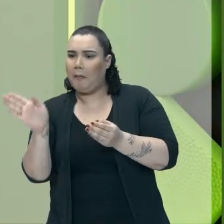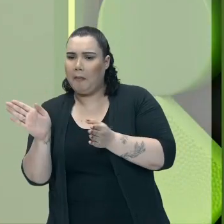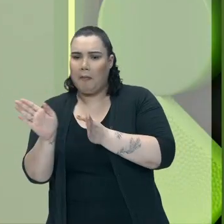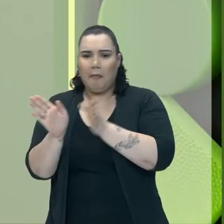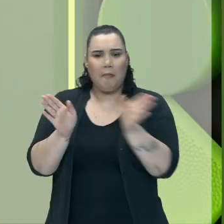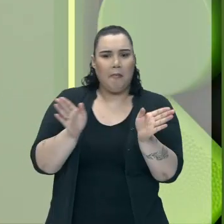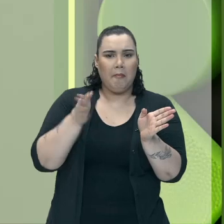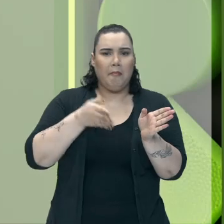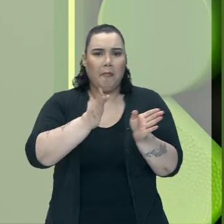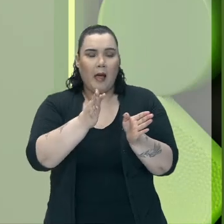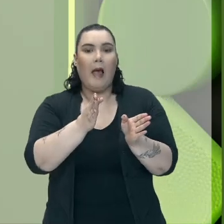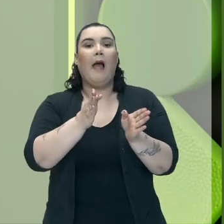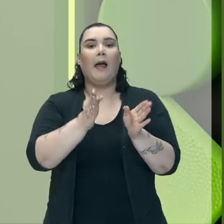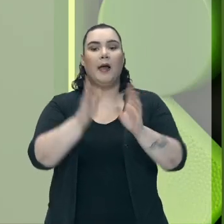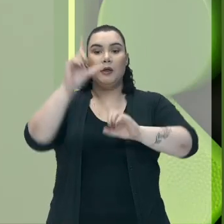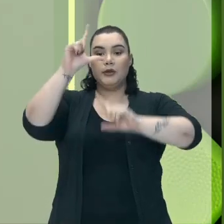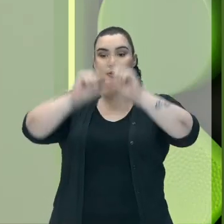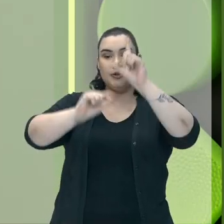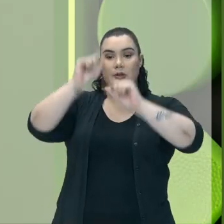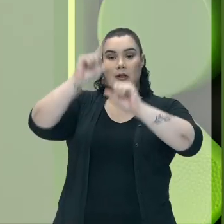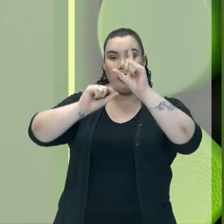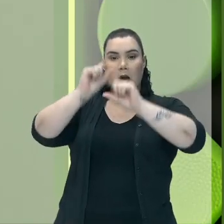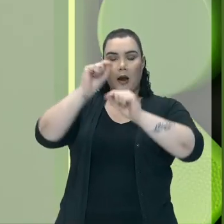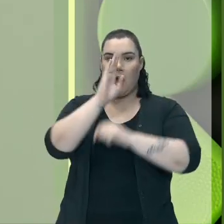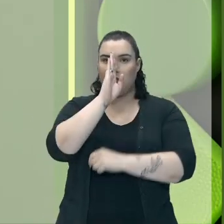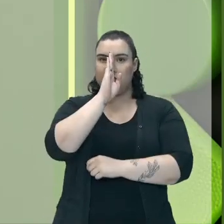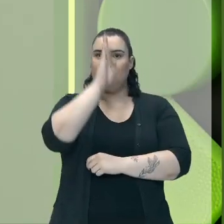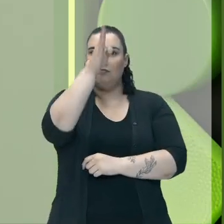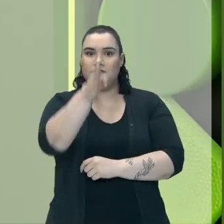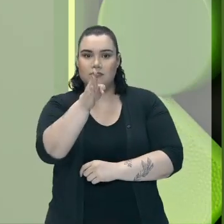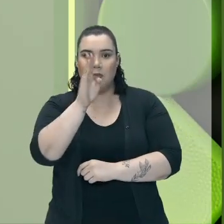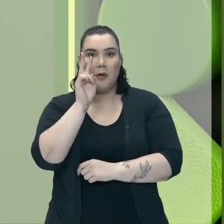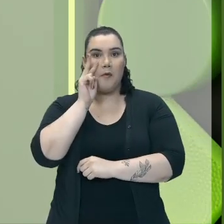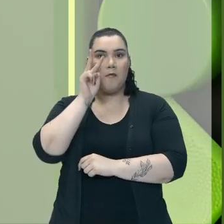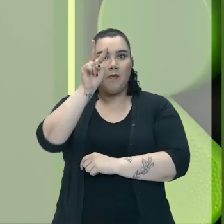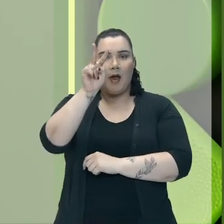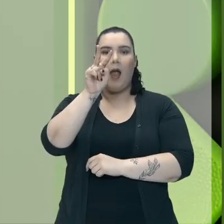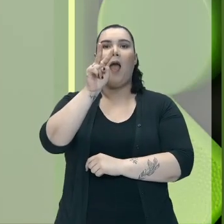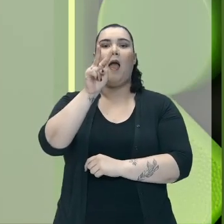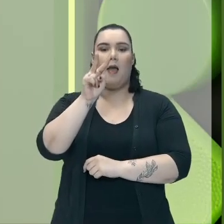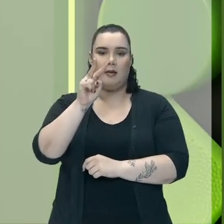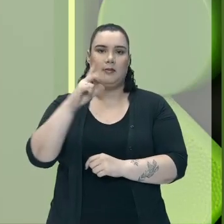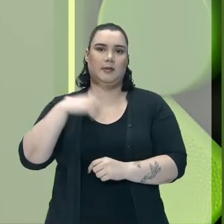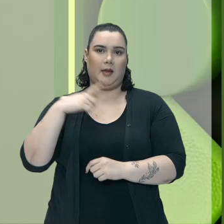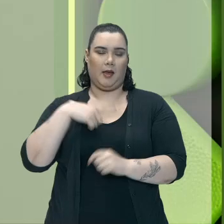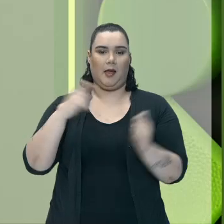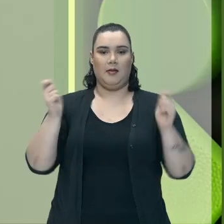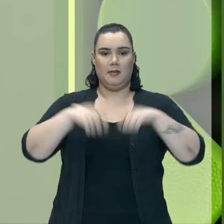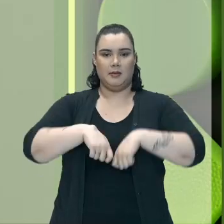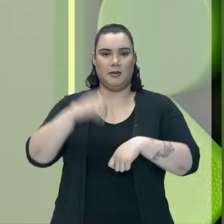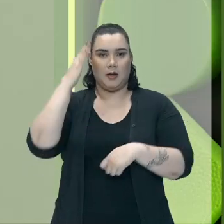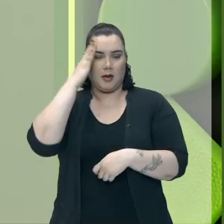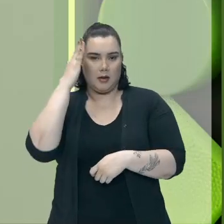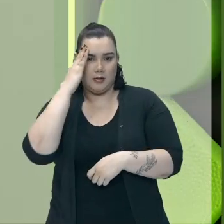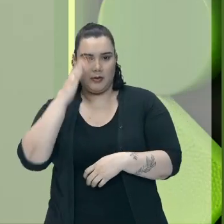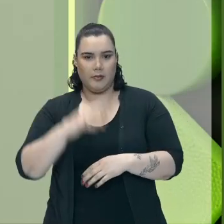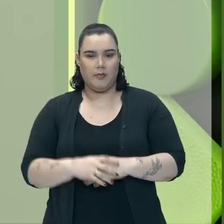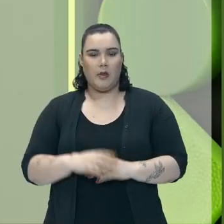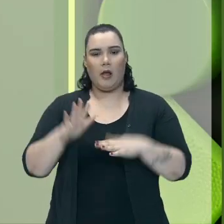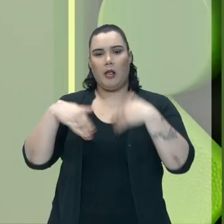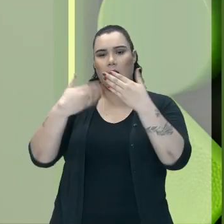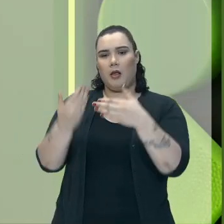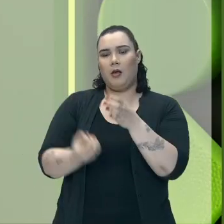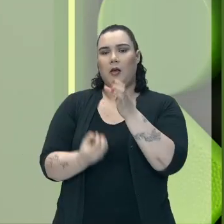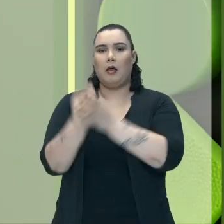os marinheiros aprenderam a se localizar através das estrelas, primeiramente. Depois veio o advento aí